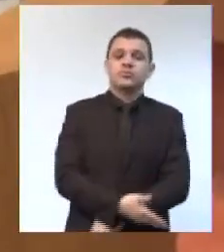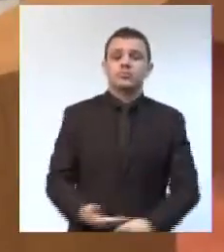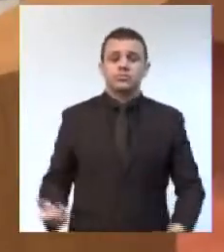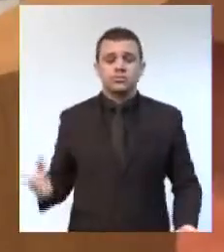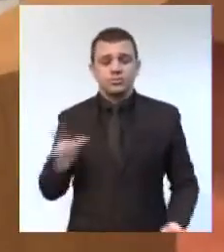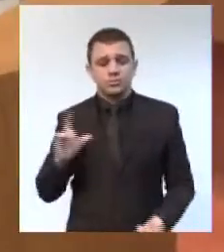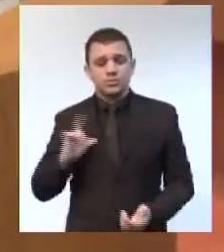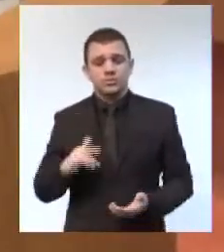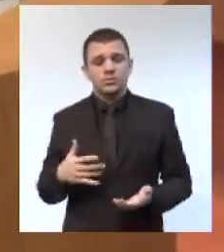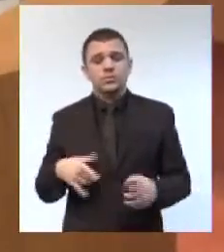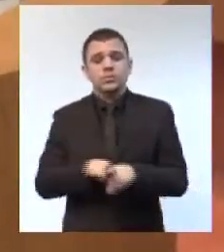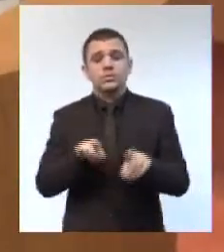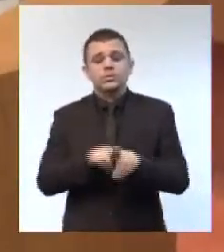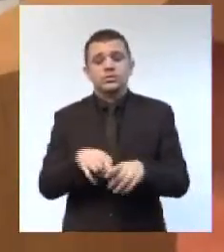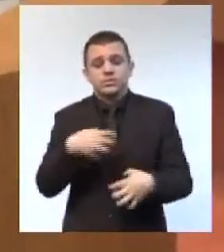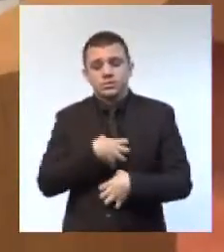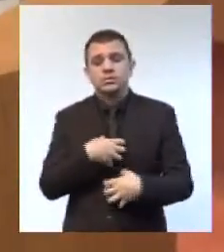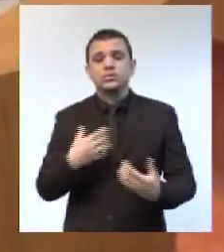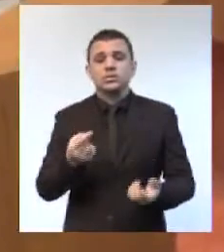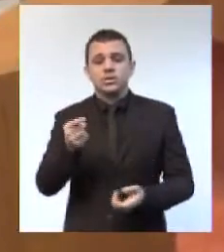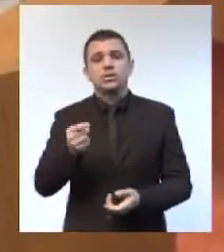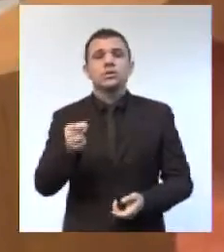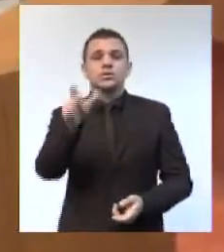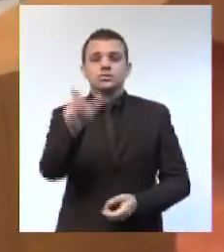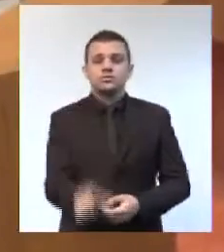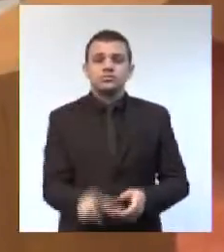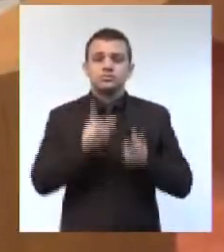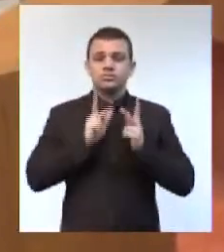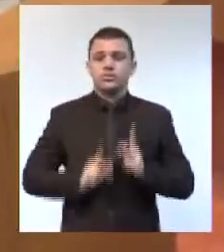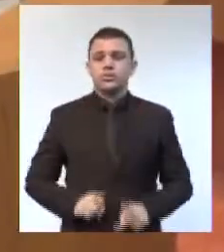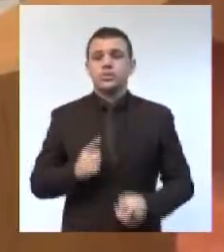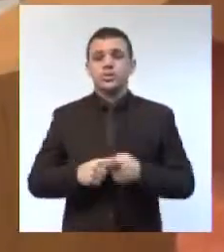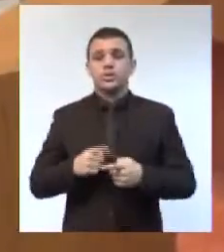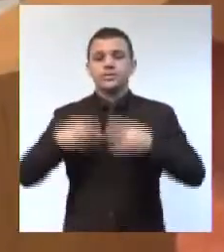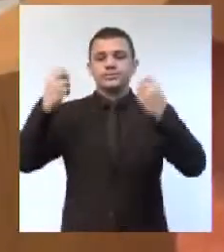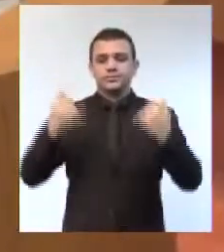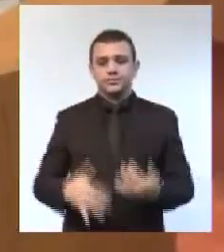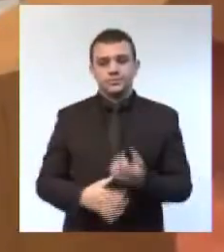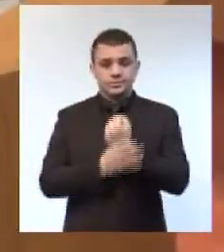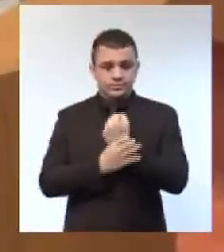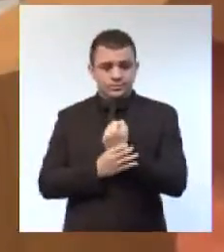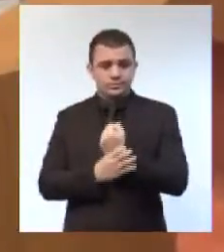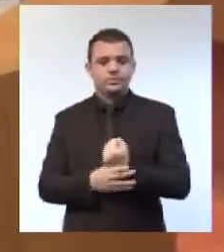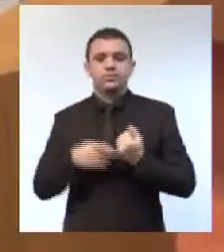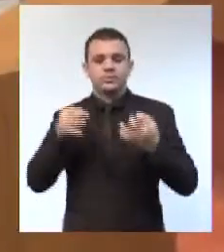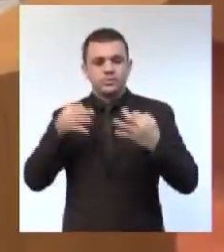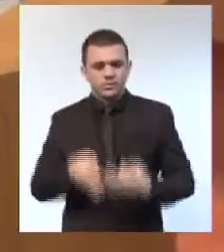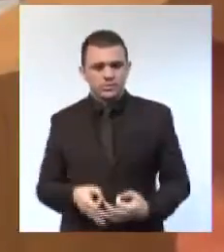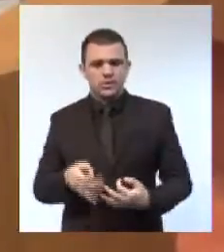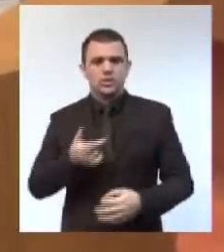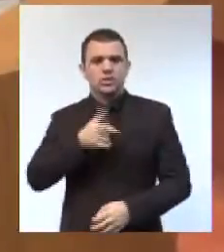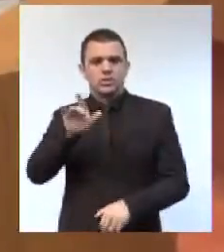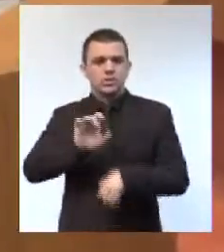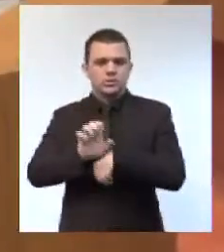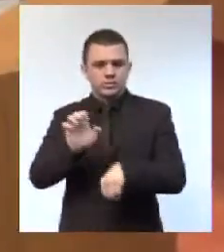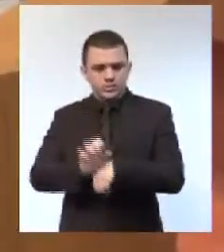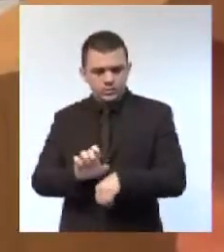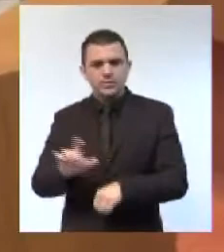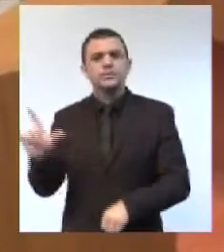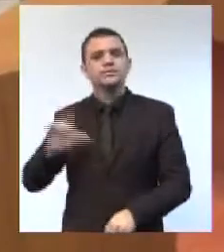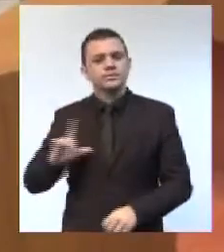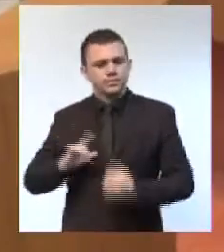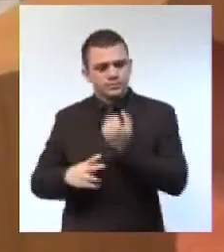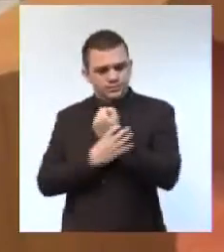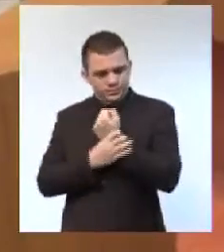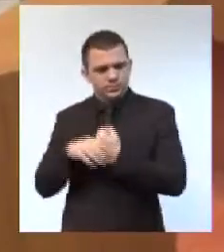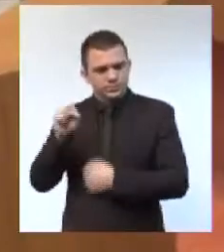deputado Adriano, porque dizer sim que uma segurança eficiente e eficaz nos outros estados faz com que a segurança